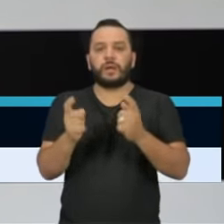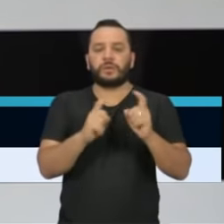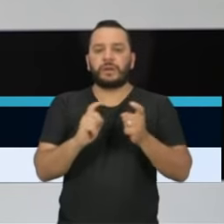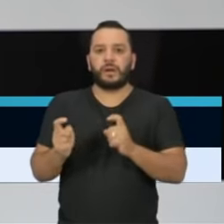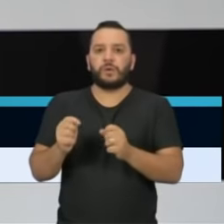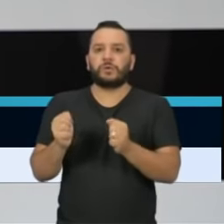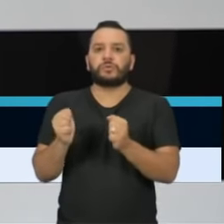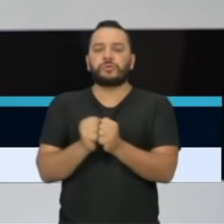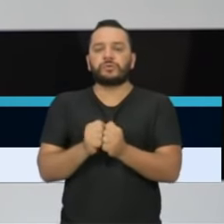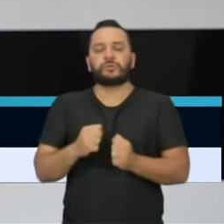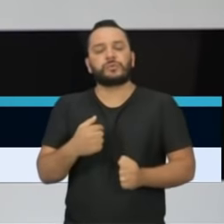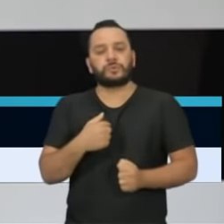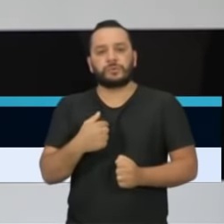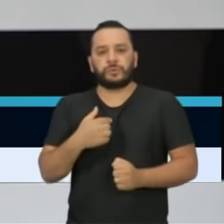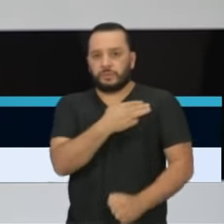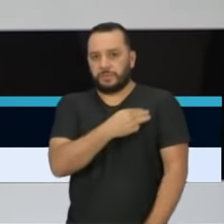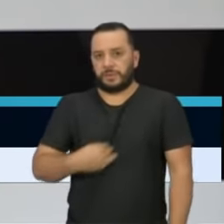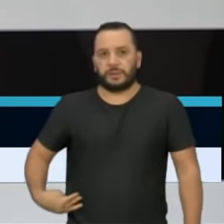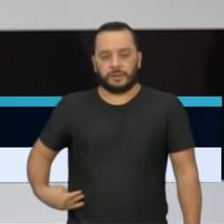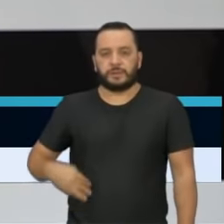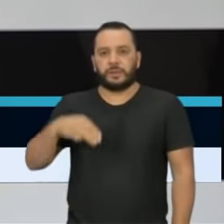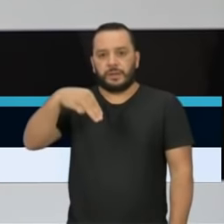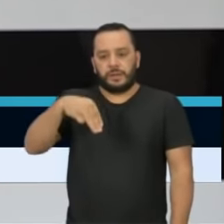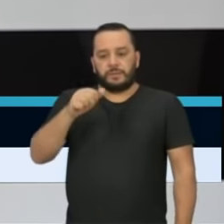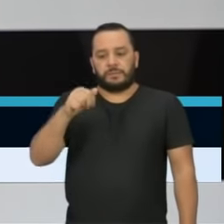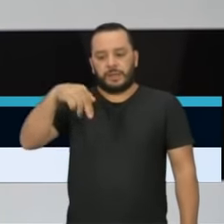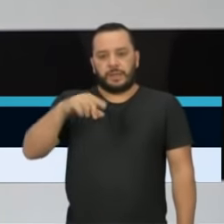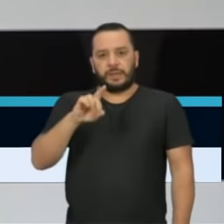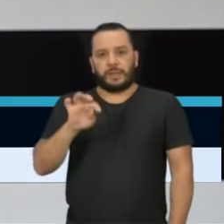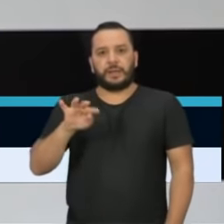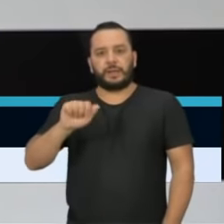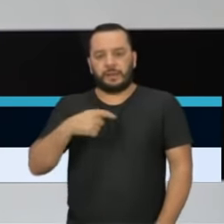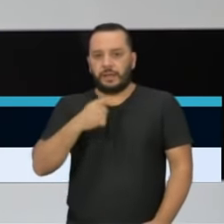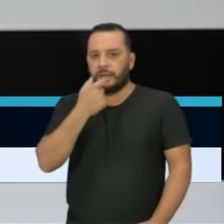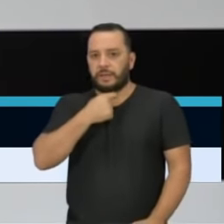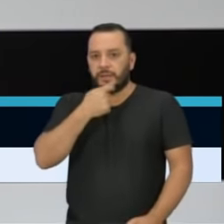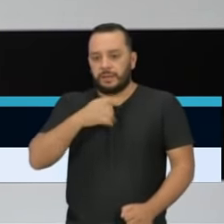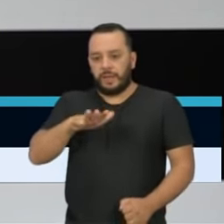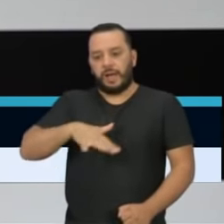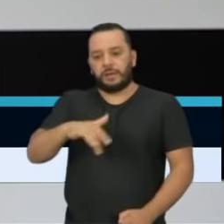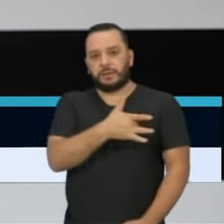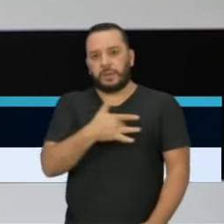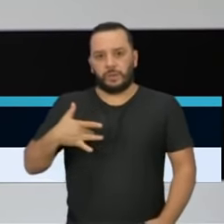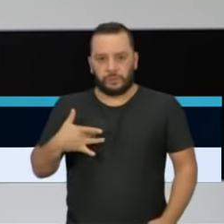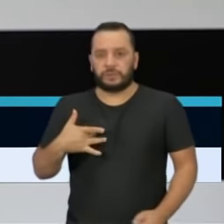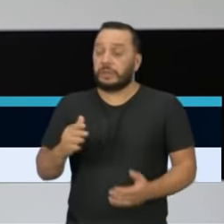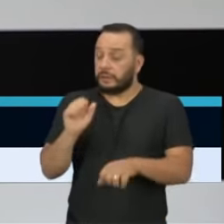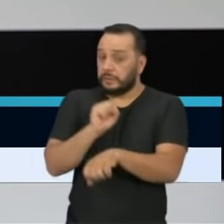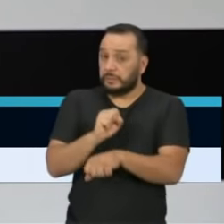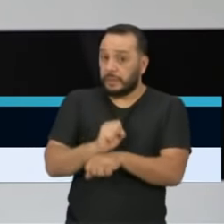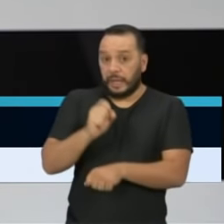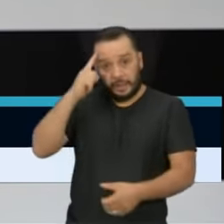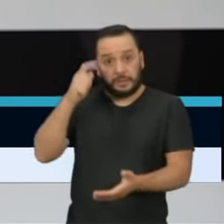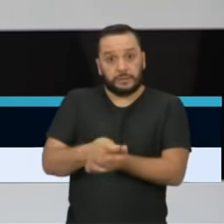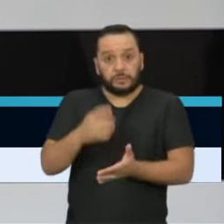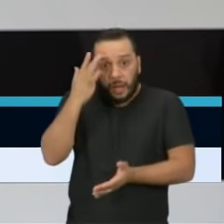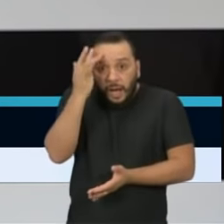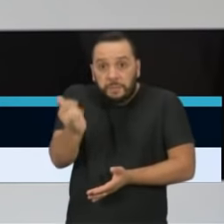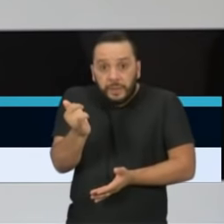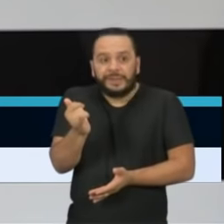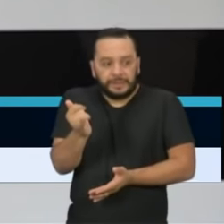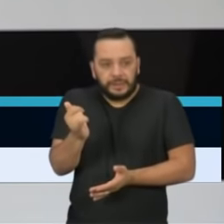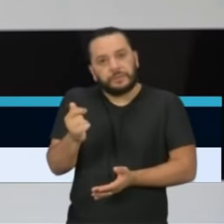lado do ministro Luiz Henrique Mandetta, da Saúde. Vamos aguardar a reunião de amanhã e o resultado dessa reunião para decidir